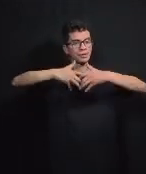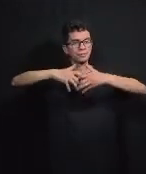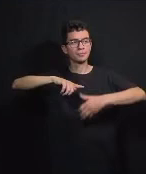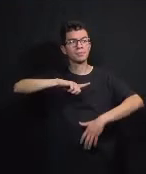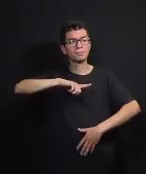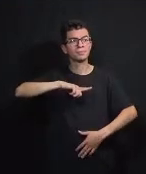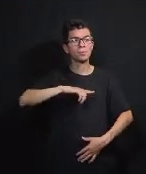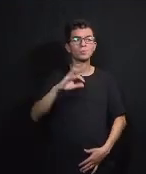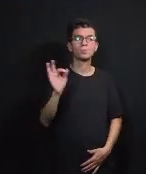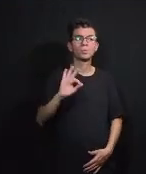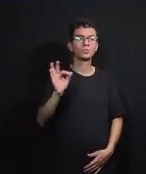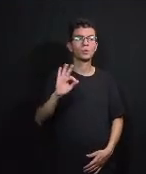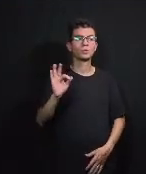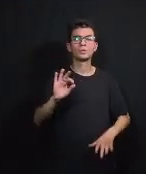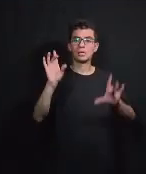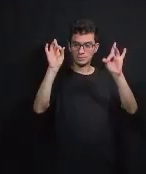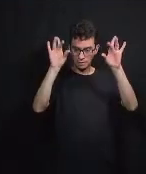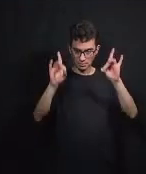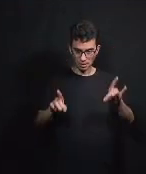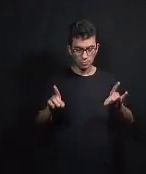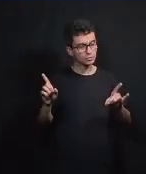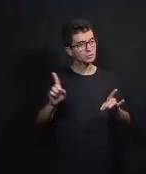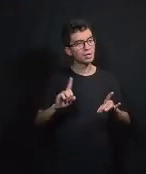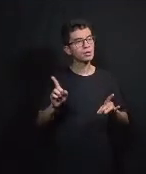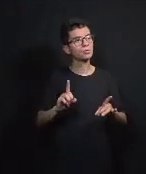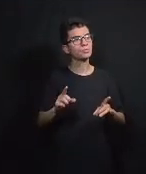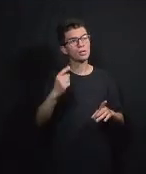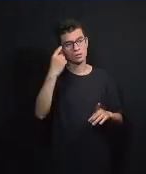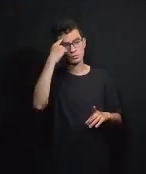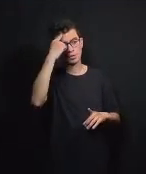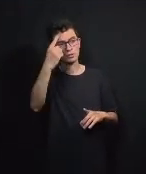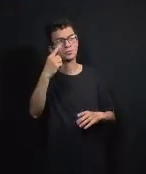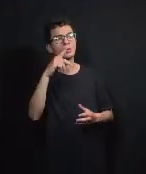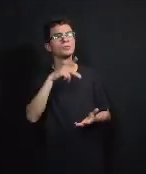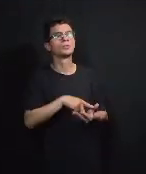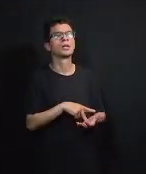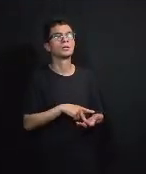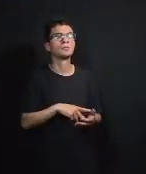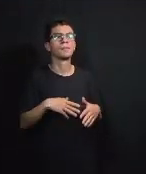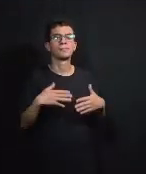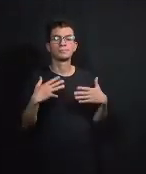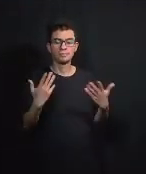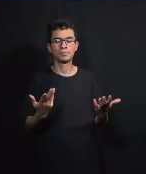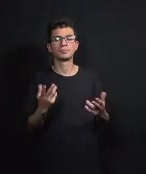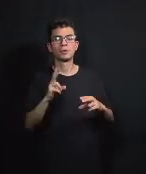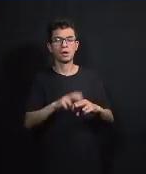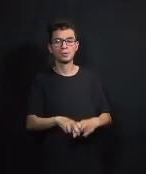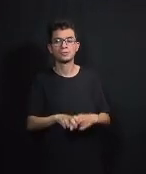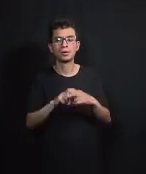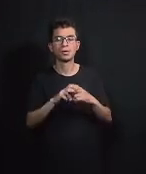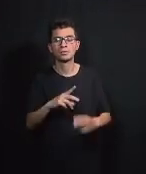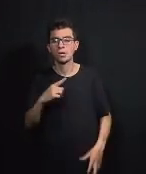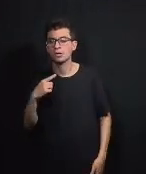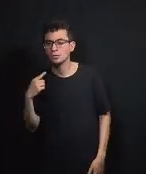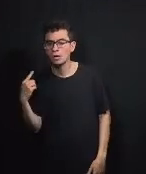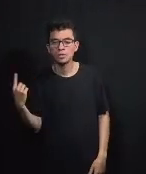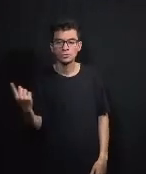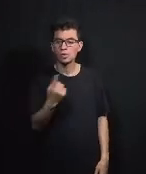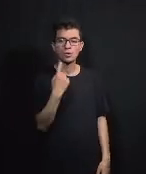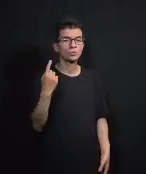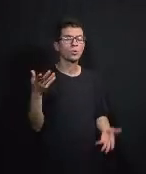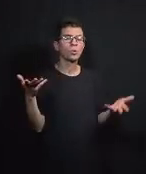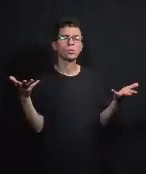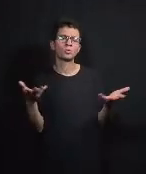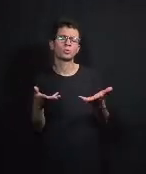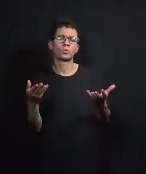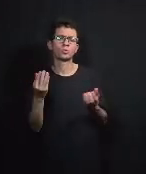era uma maravilha, mas tinha aí avanços reais. Isto nós vamos... e